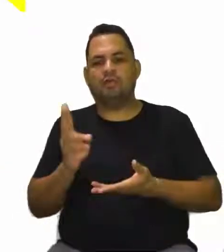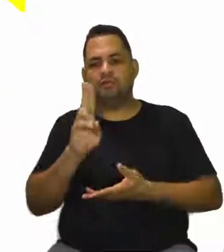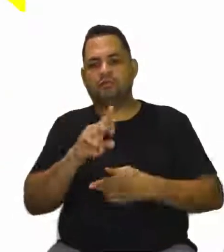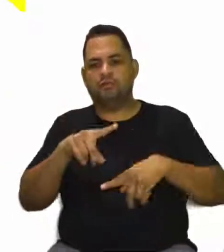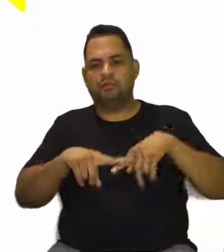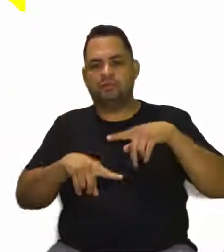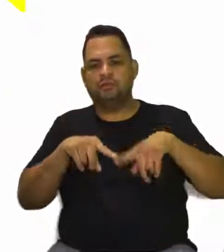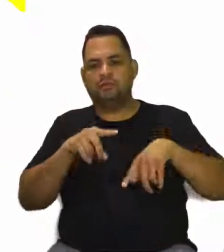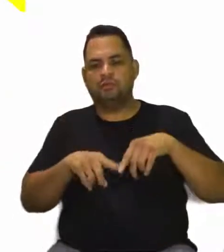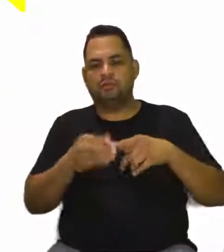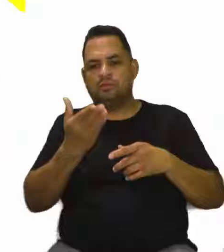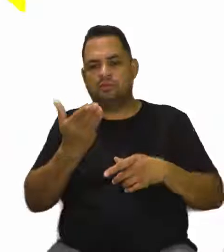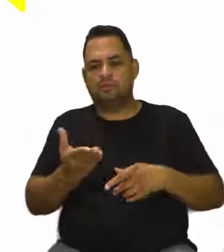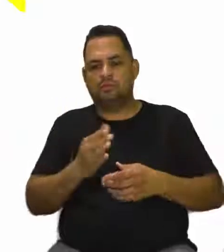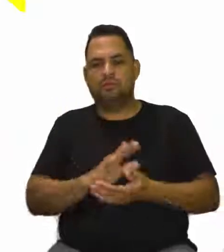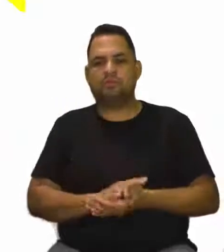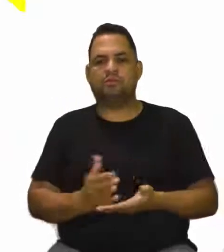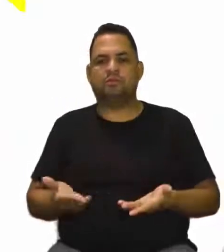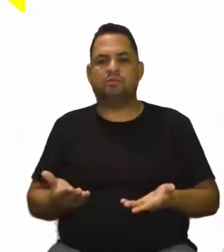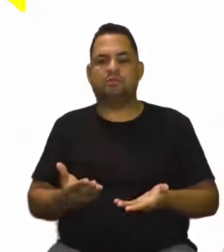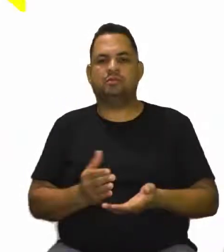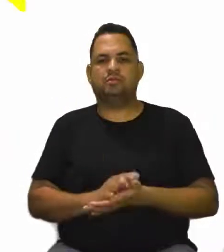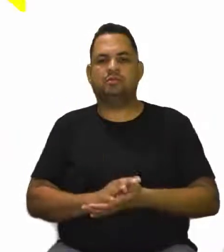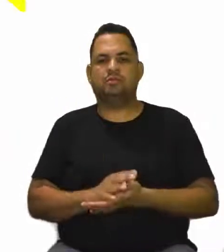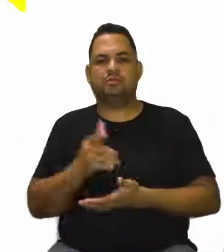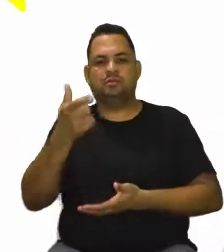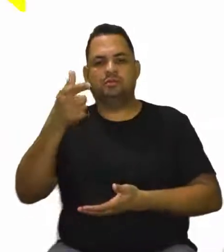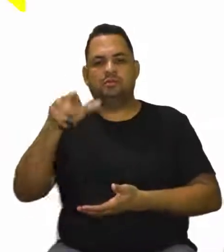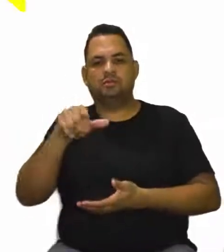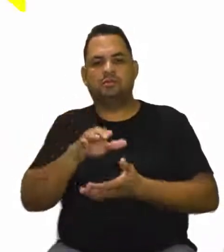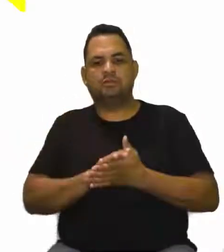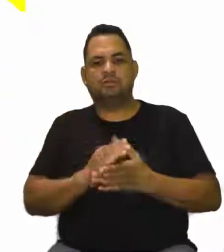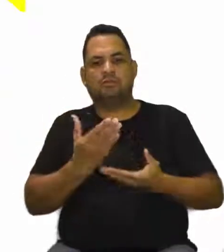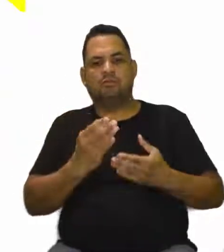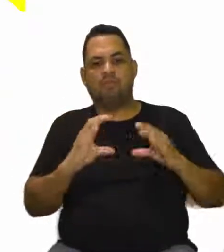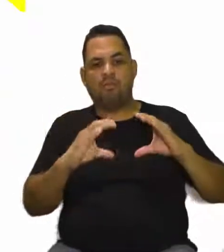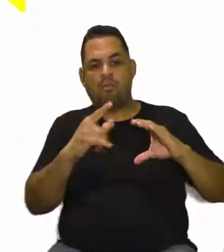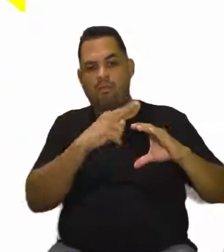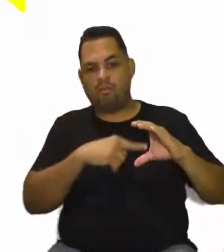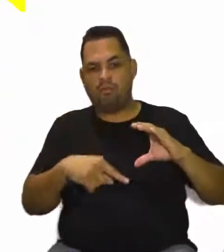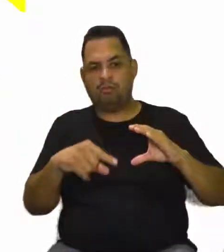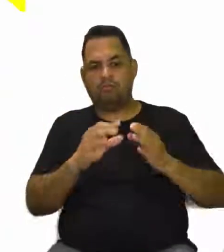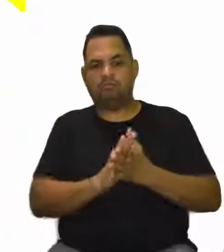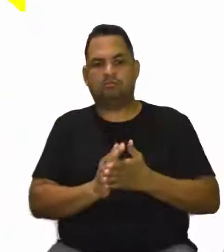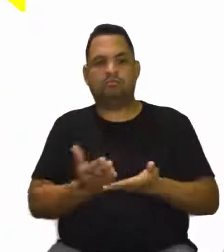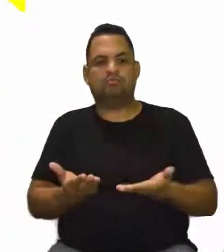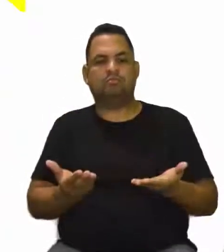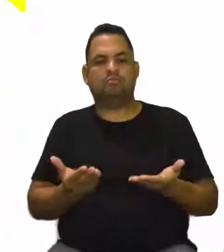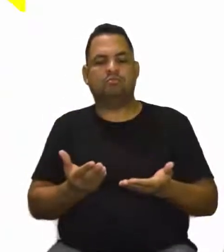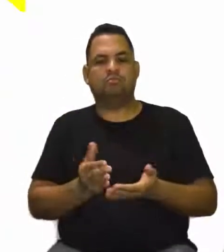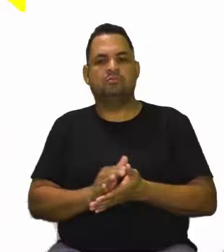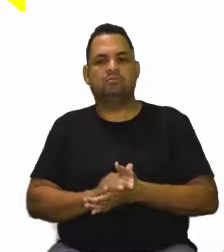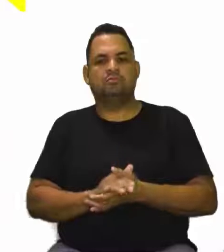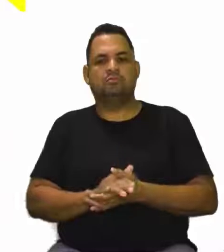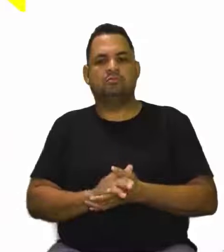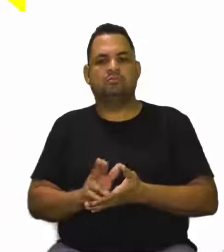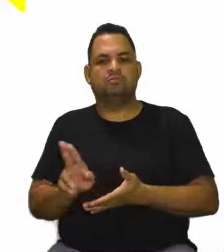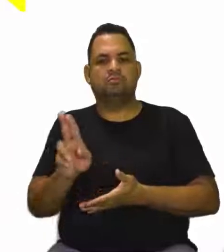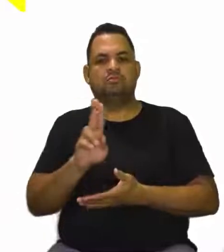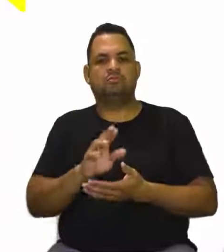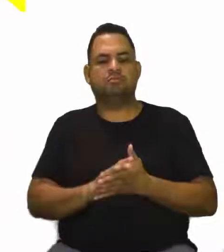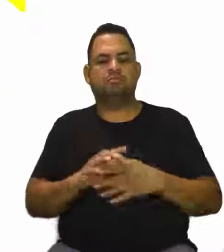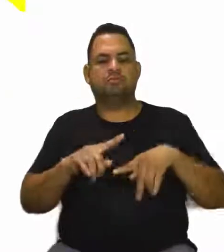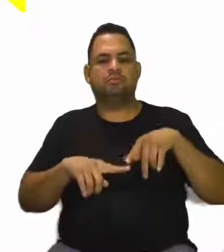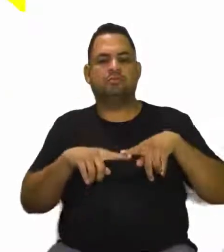na escada de agilidade, aqui novamente usando bola, né? Então a gente tem bola, e aqui usando